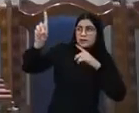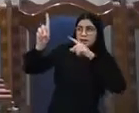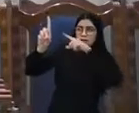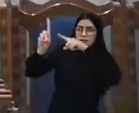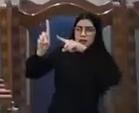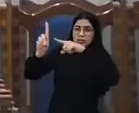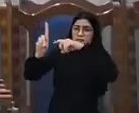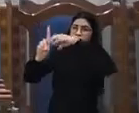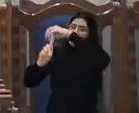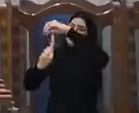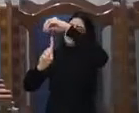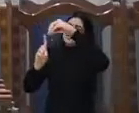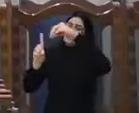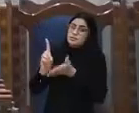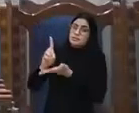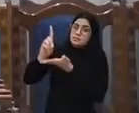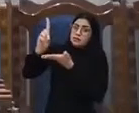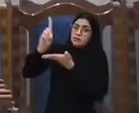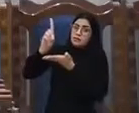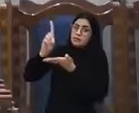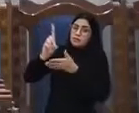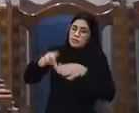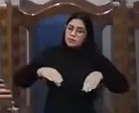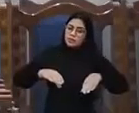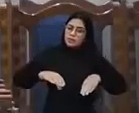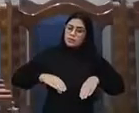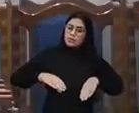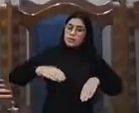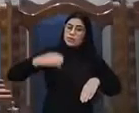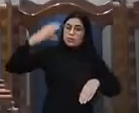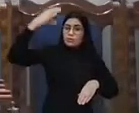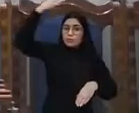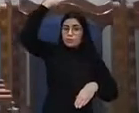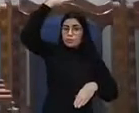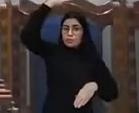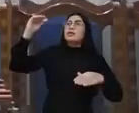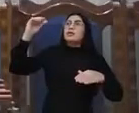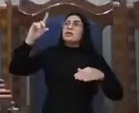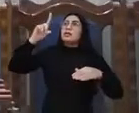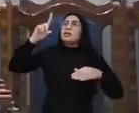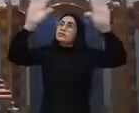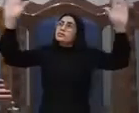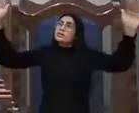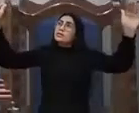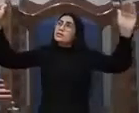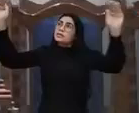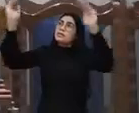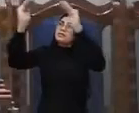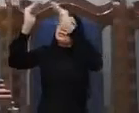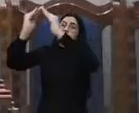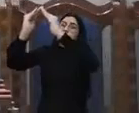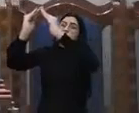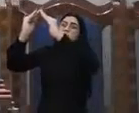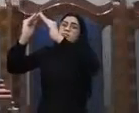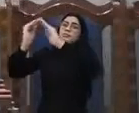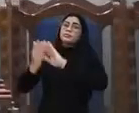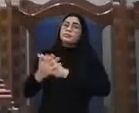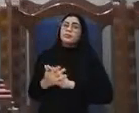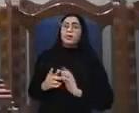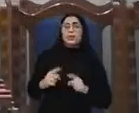num alto e sublime trono. Isso nós sabemos. Mas Isaías disse, mas ele também habita com